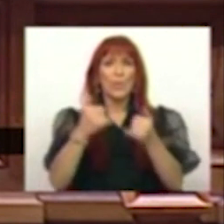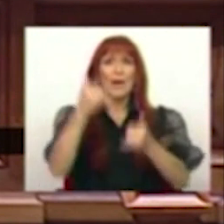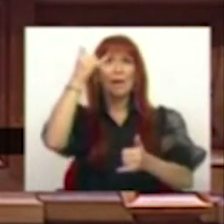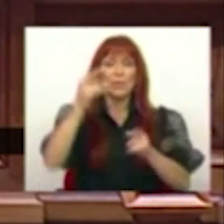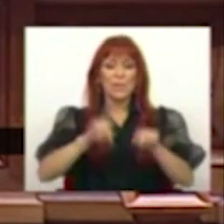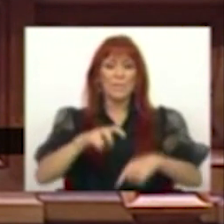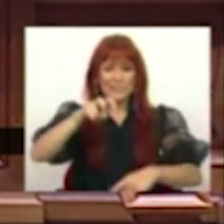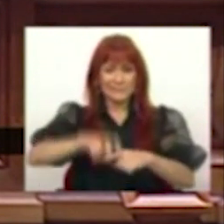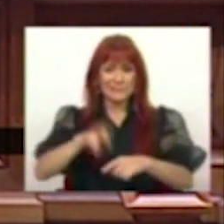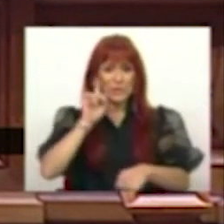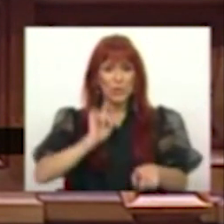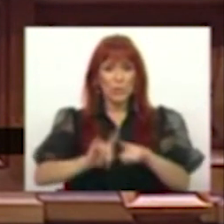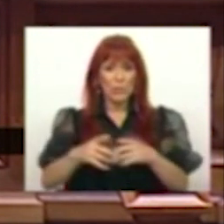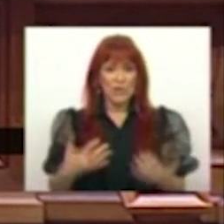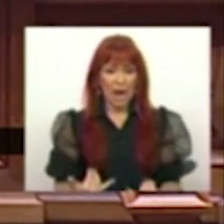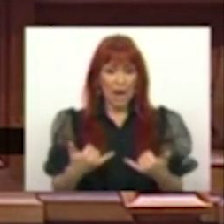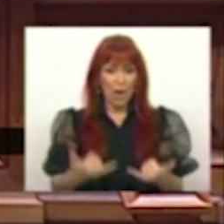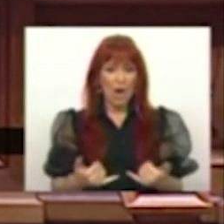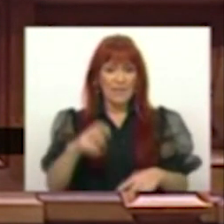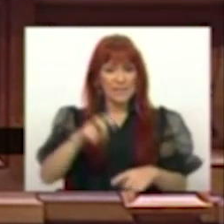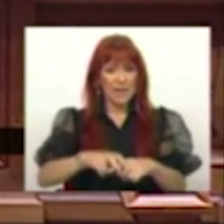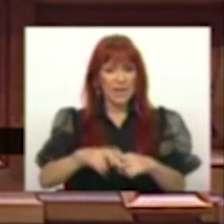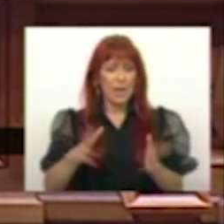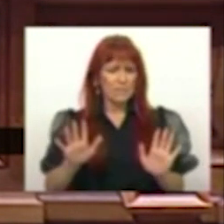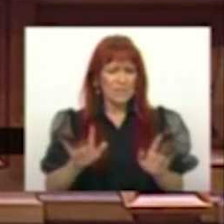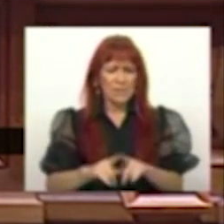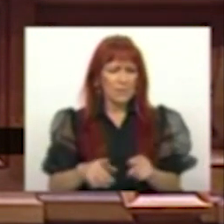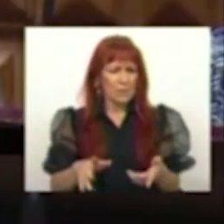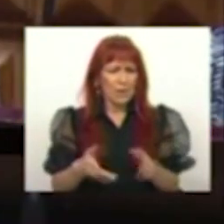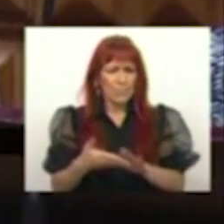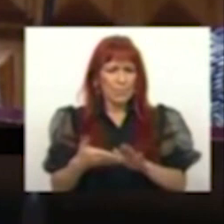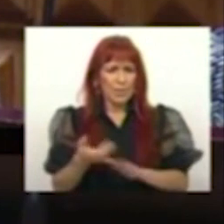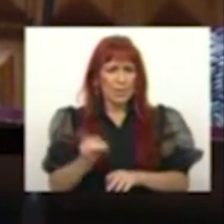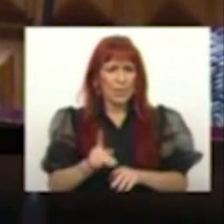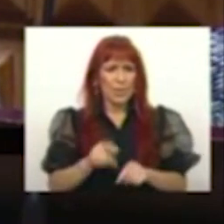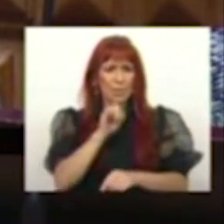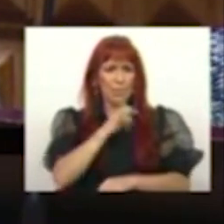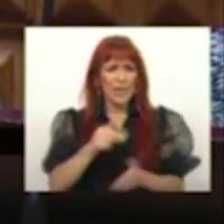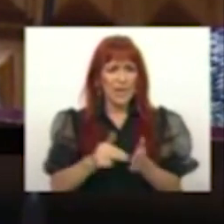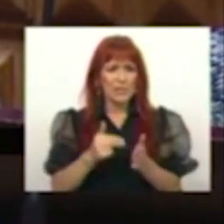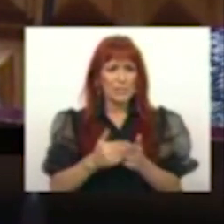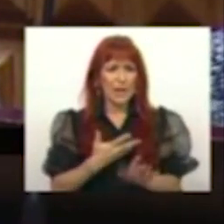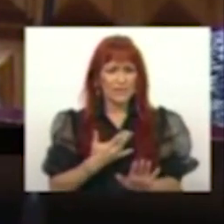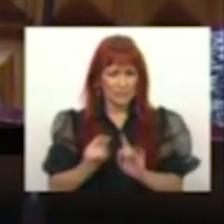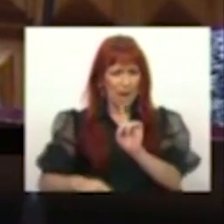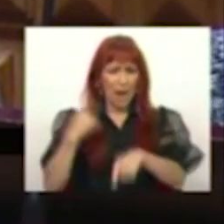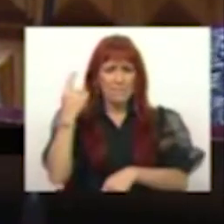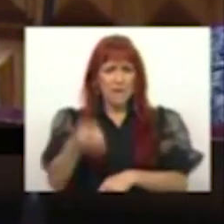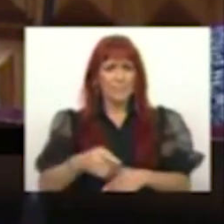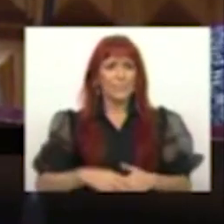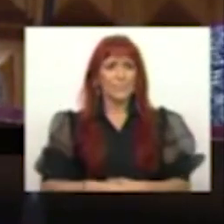também ao lugar onde a senhora deputada está sentada, mas isso, nada disso é urgente e pode perfeitamente esperar para